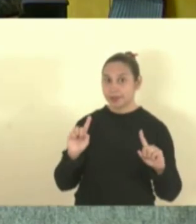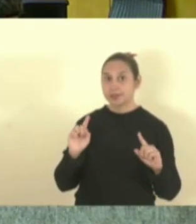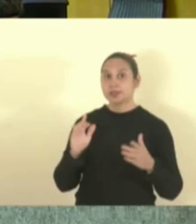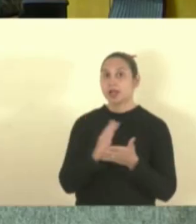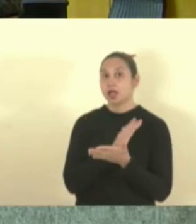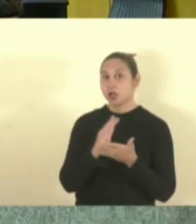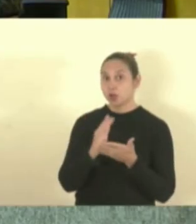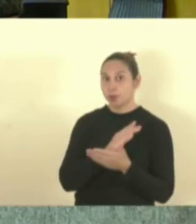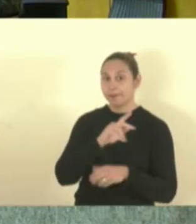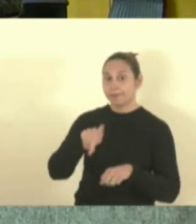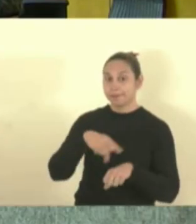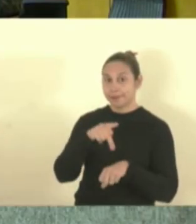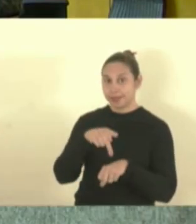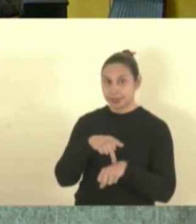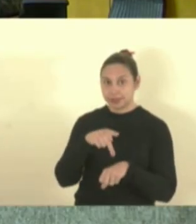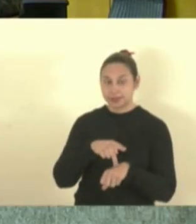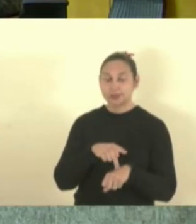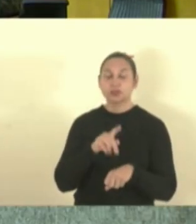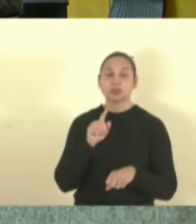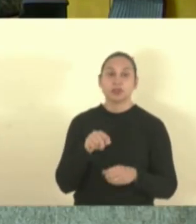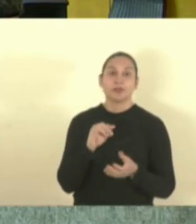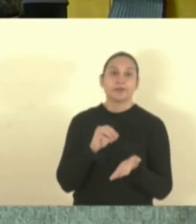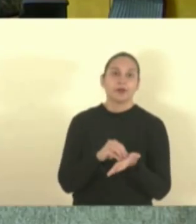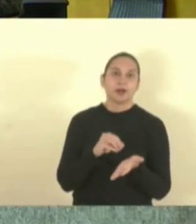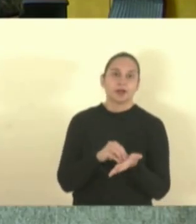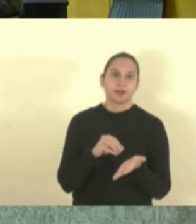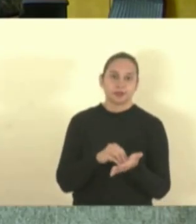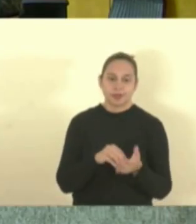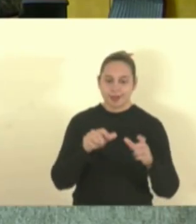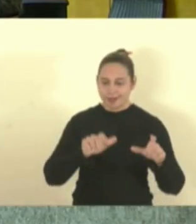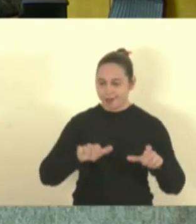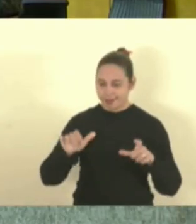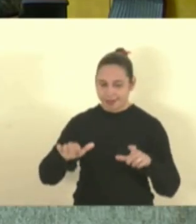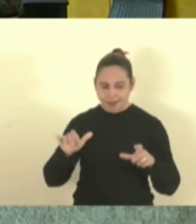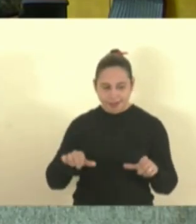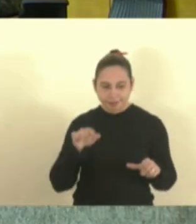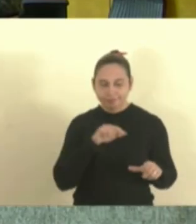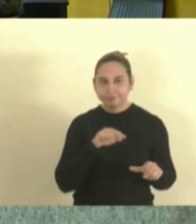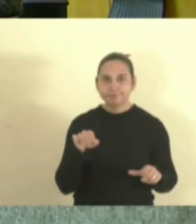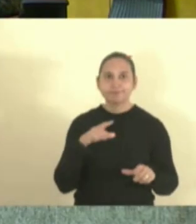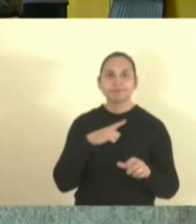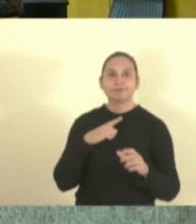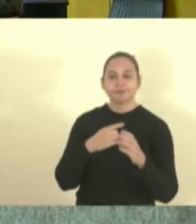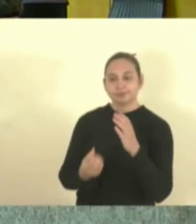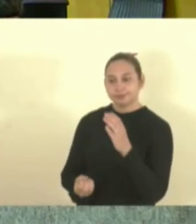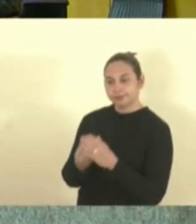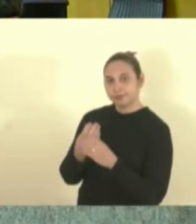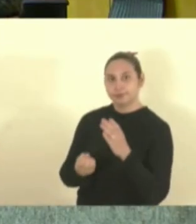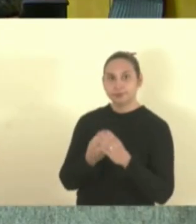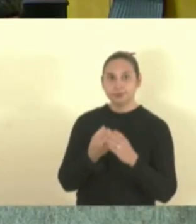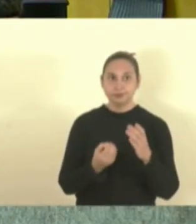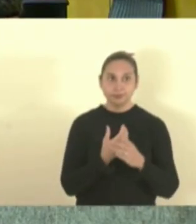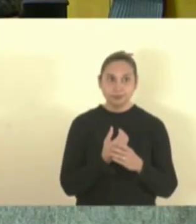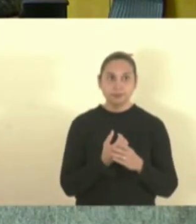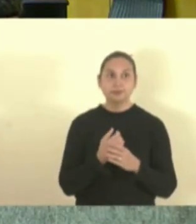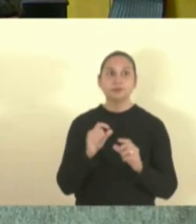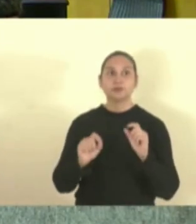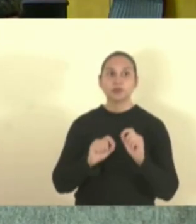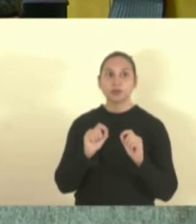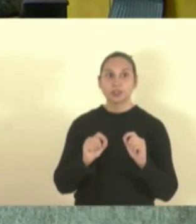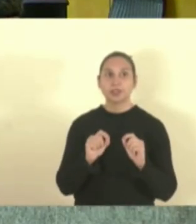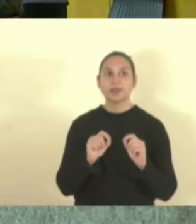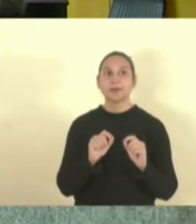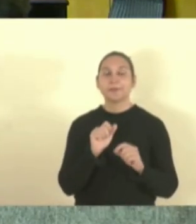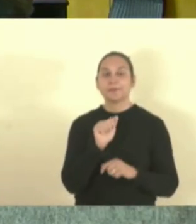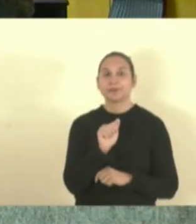países já perceberam a falta dessas áreas e, por incrível que pareça, estão criando áreas úmidas artificiais,